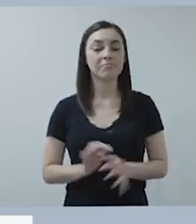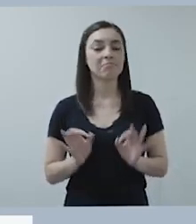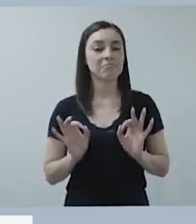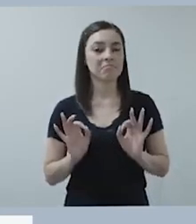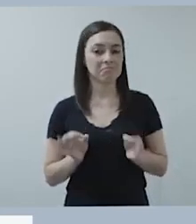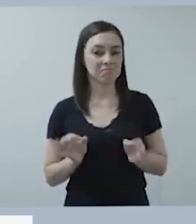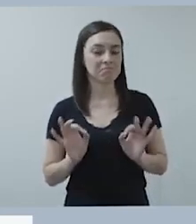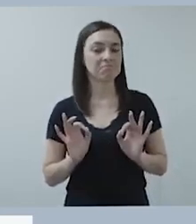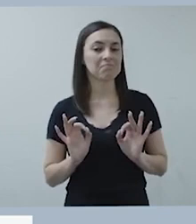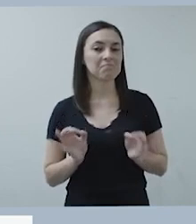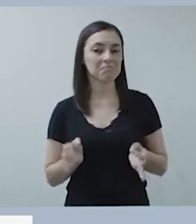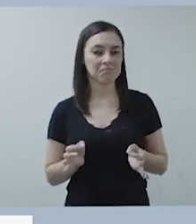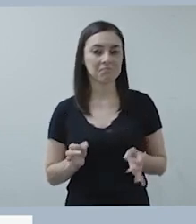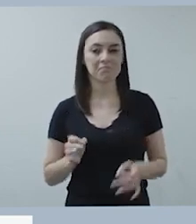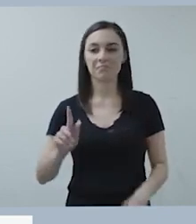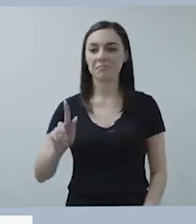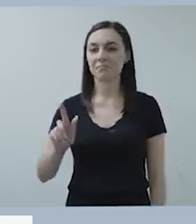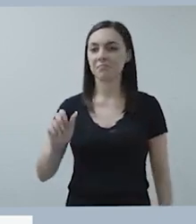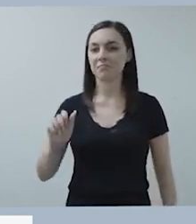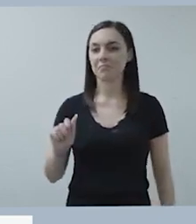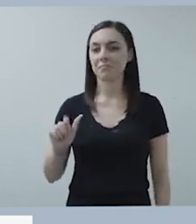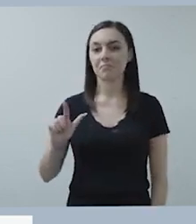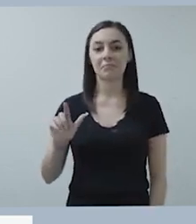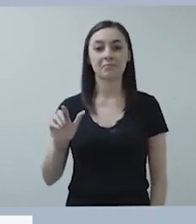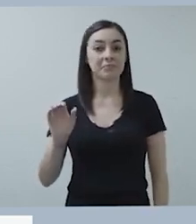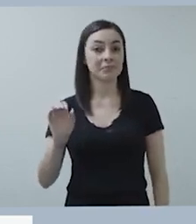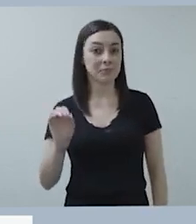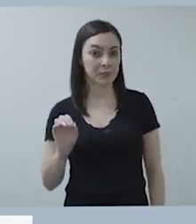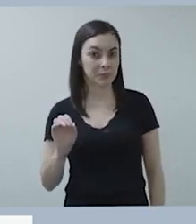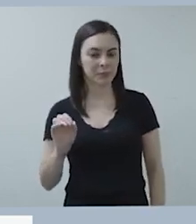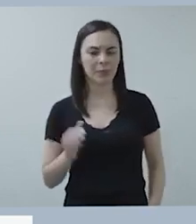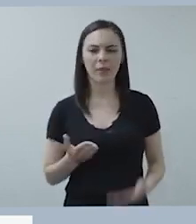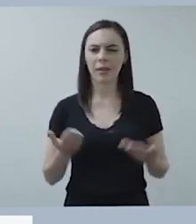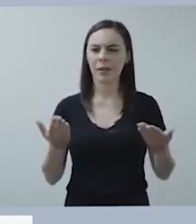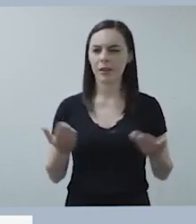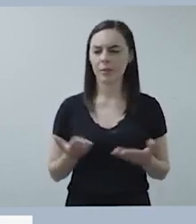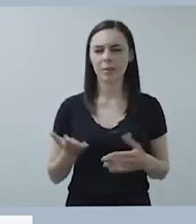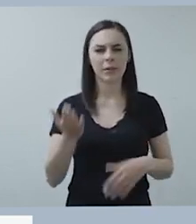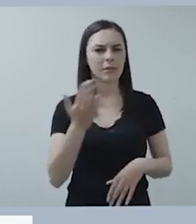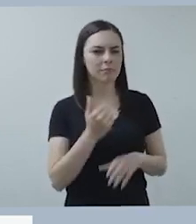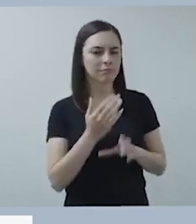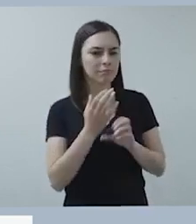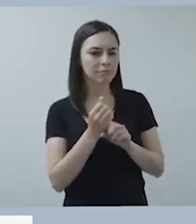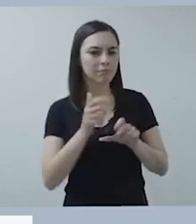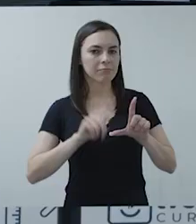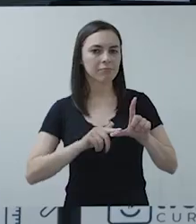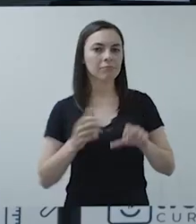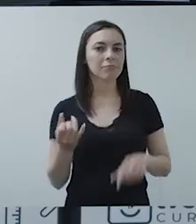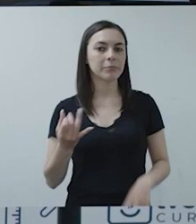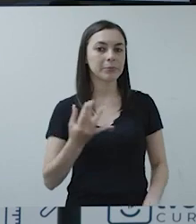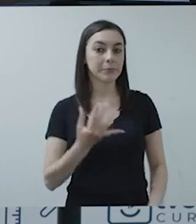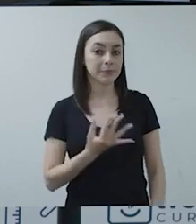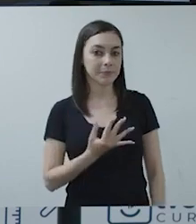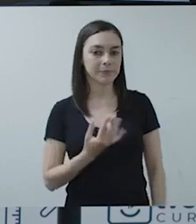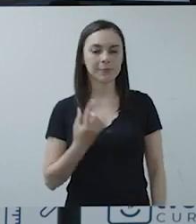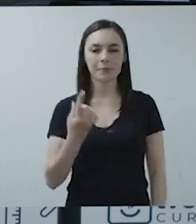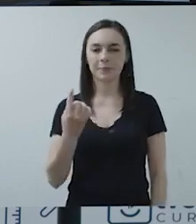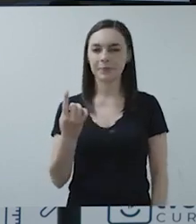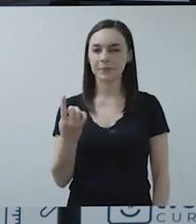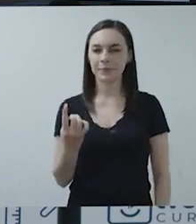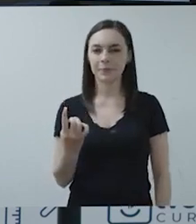Isso mesmo, o galo. Vamos contar então quantas letras?